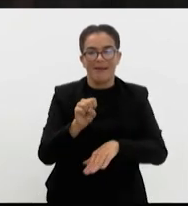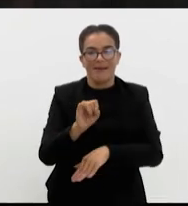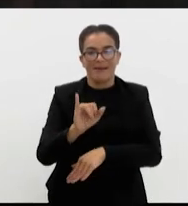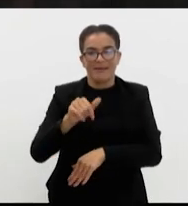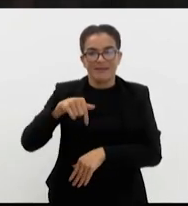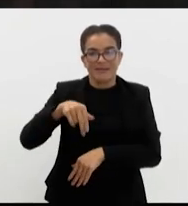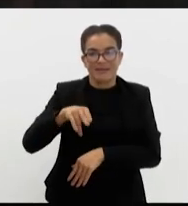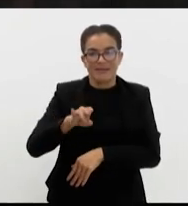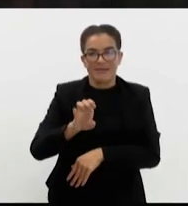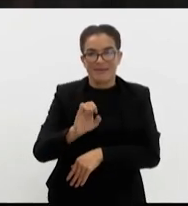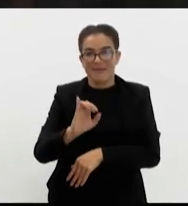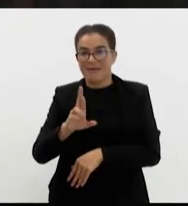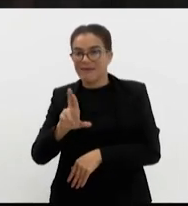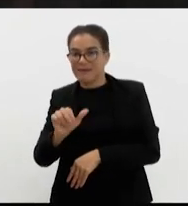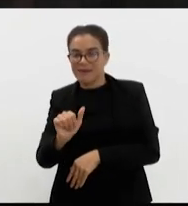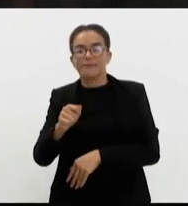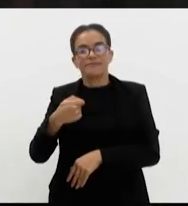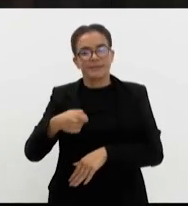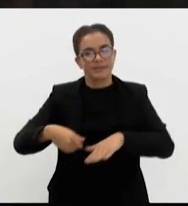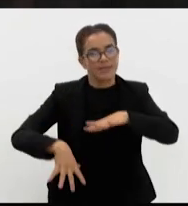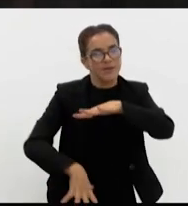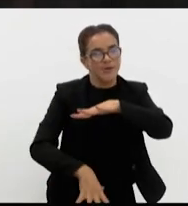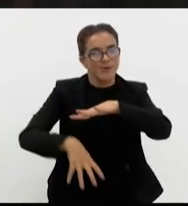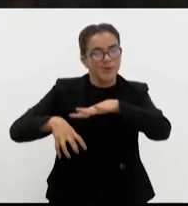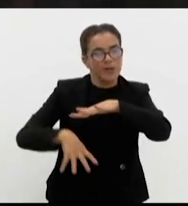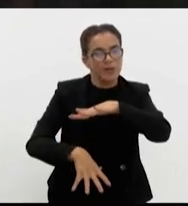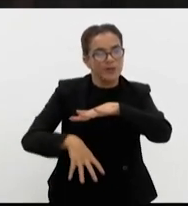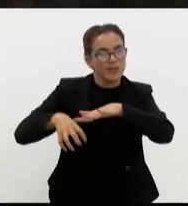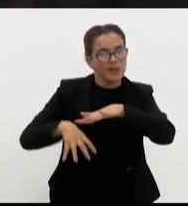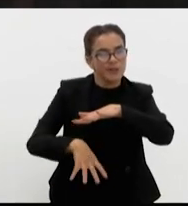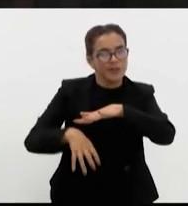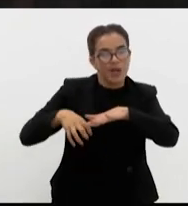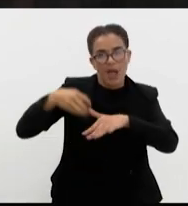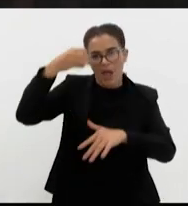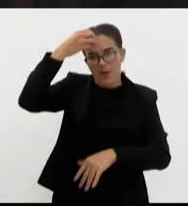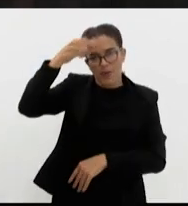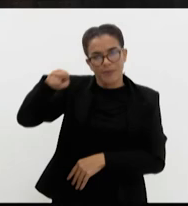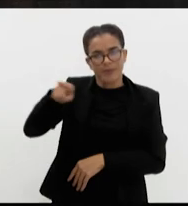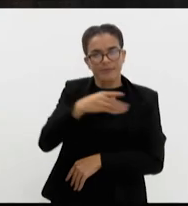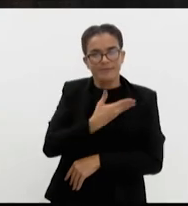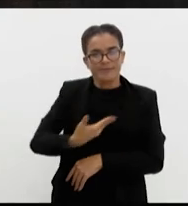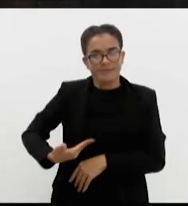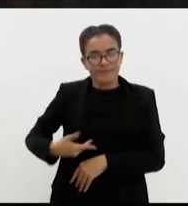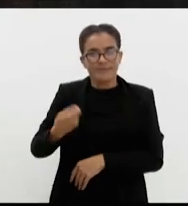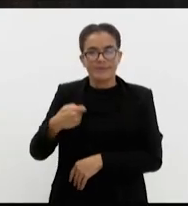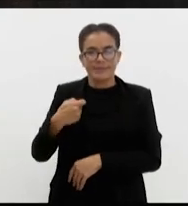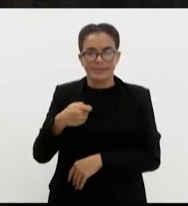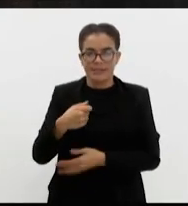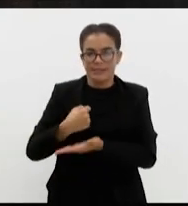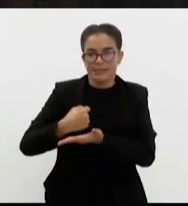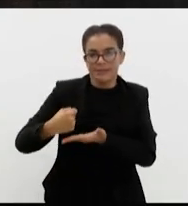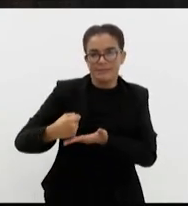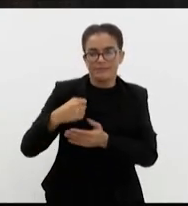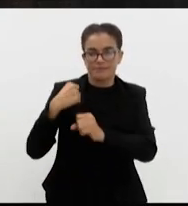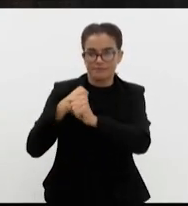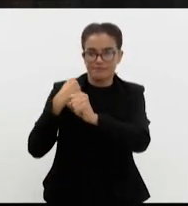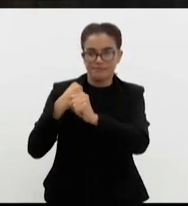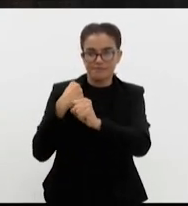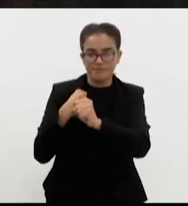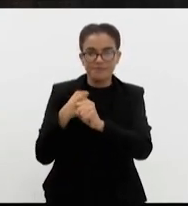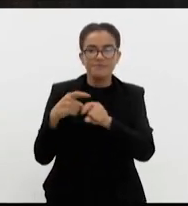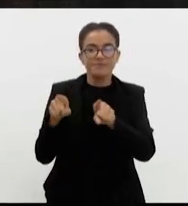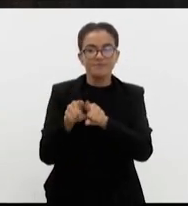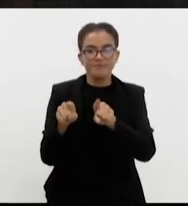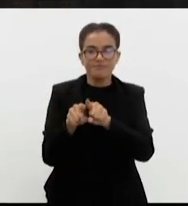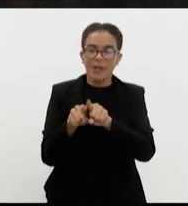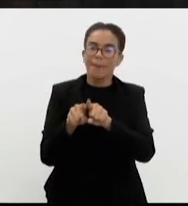extraída E aí a meia culpa do governo do estado que tem que li licenciar essa obra aplicar os recursos